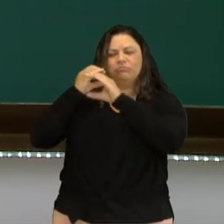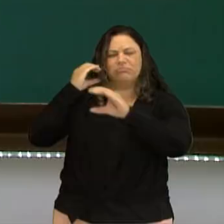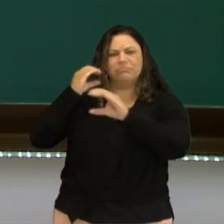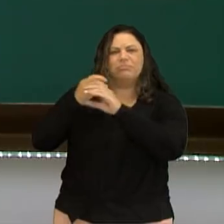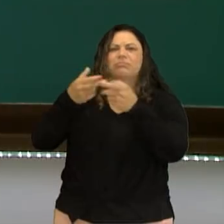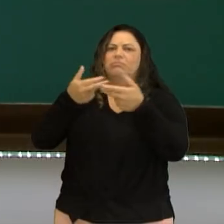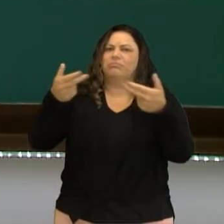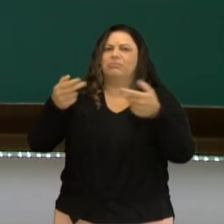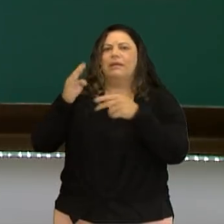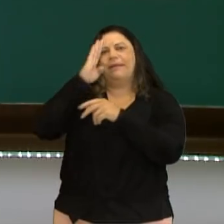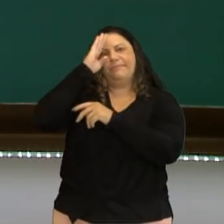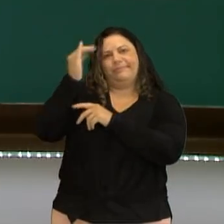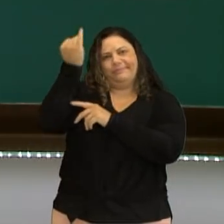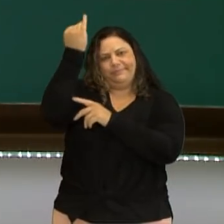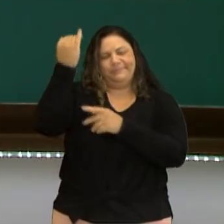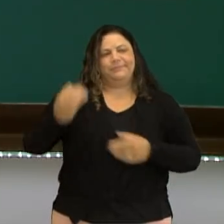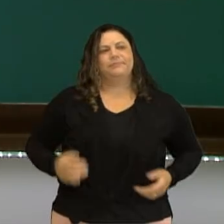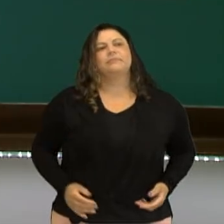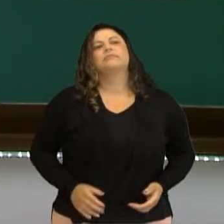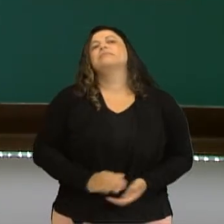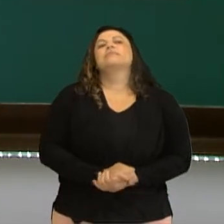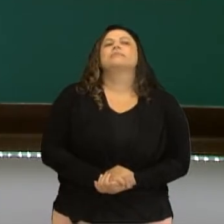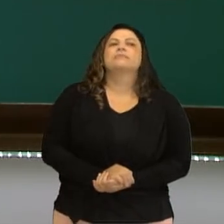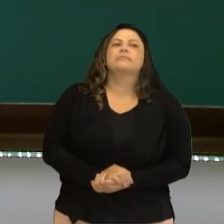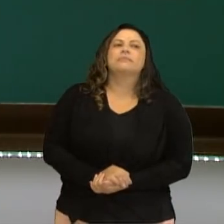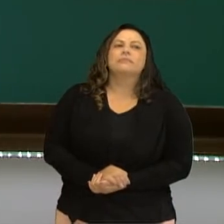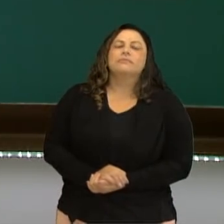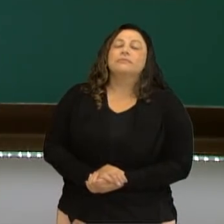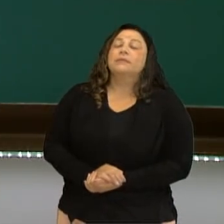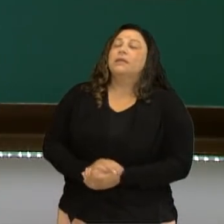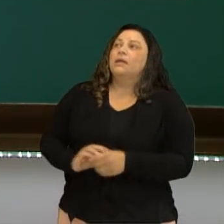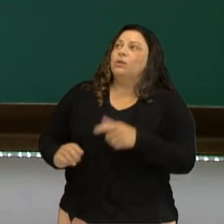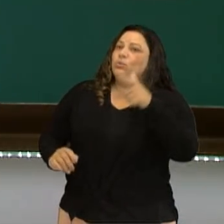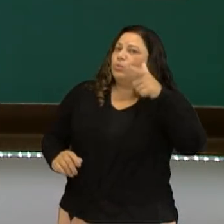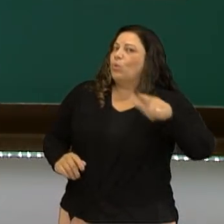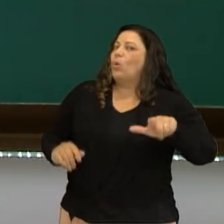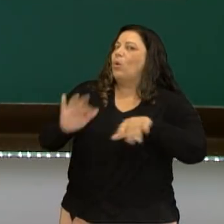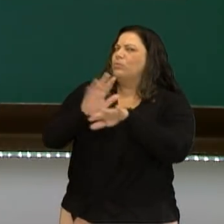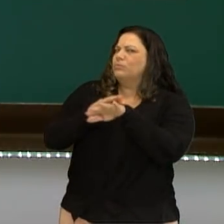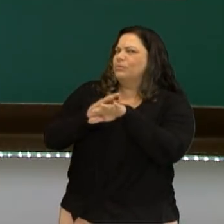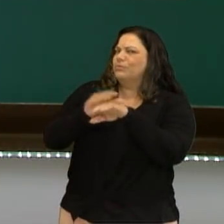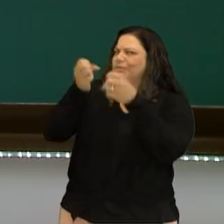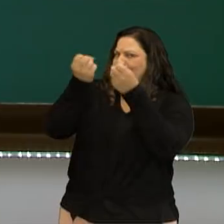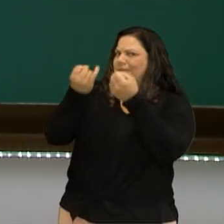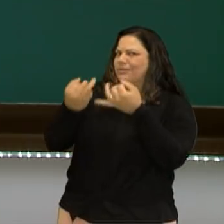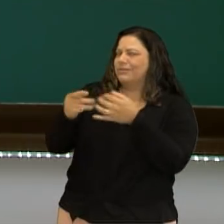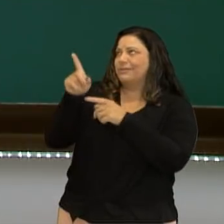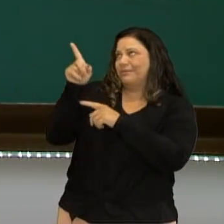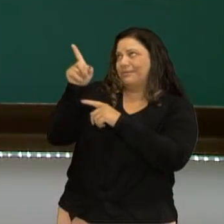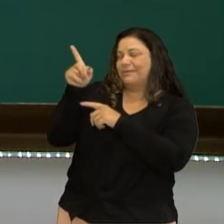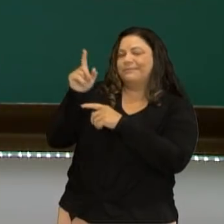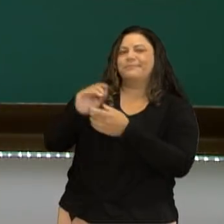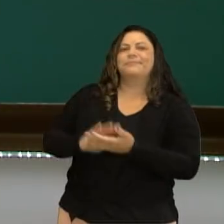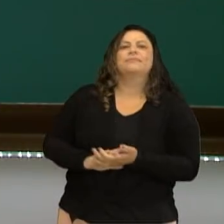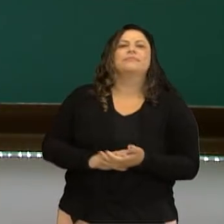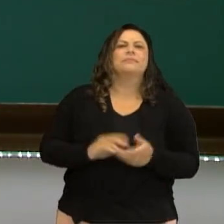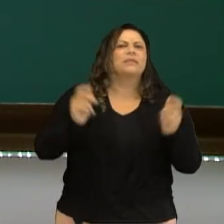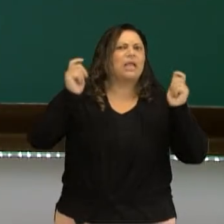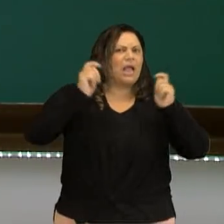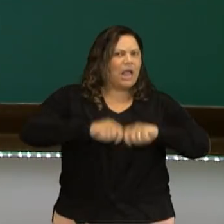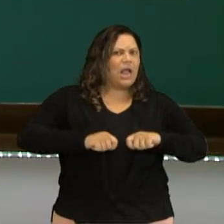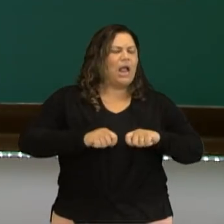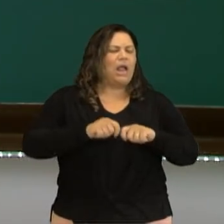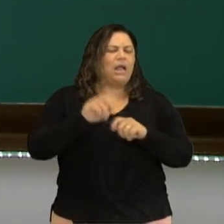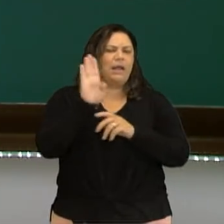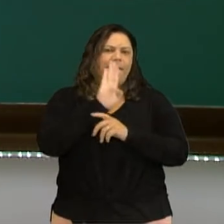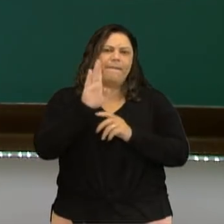dessa doença. Uma outra, olha que a gente falou até agora, leptospirose. Embora ela seja causada por uma